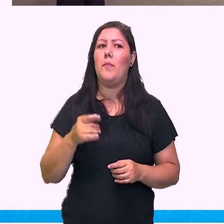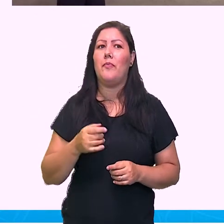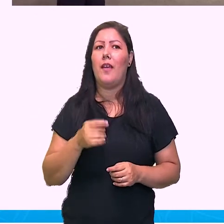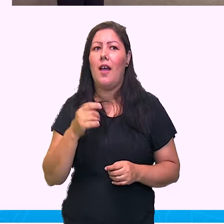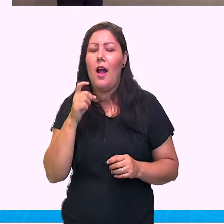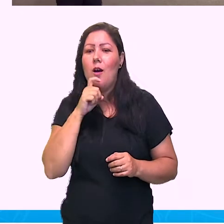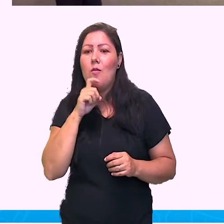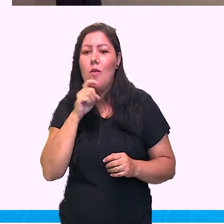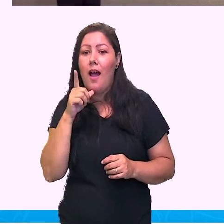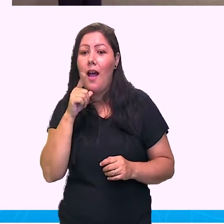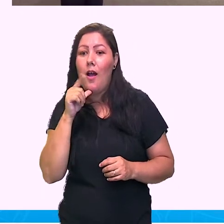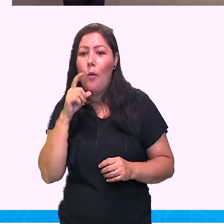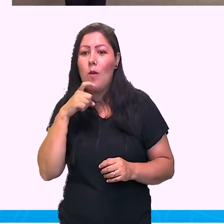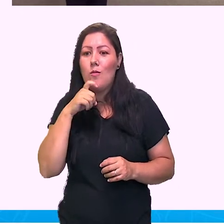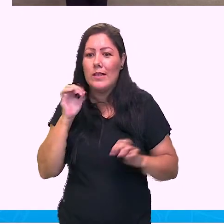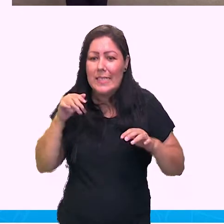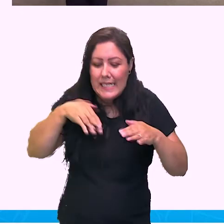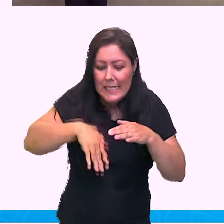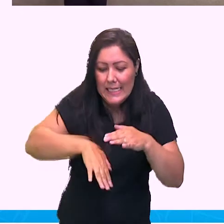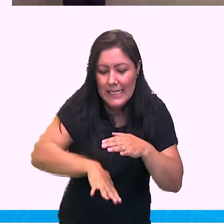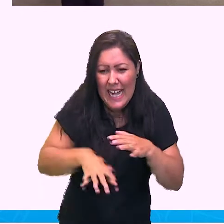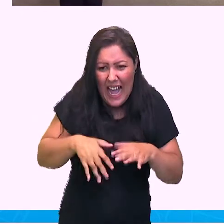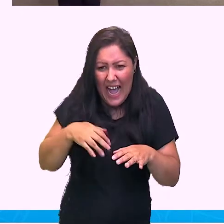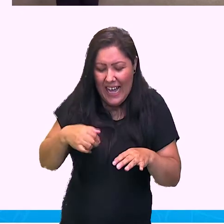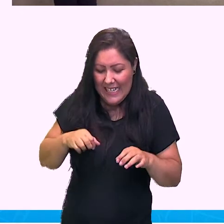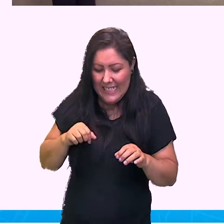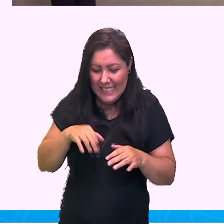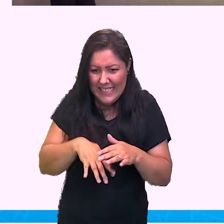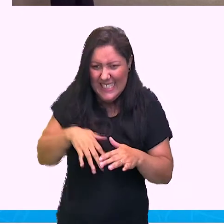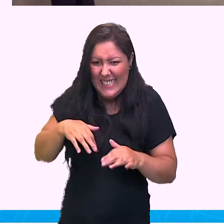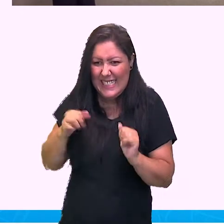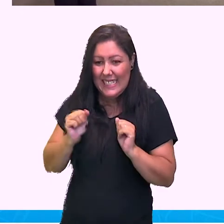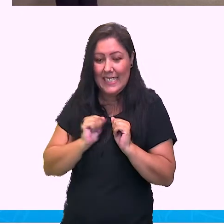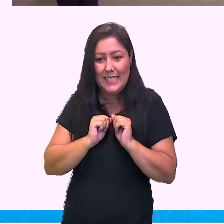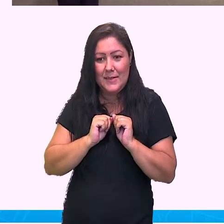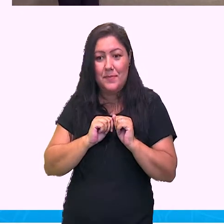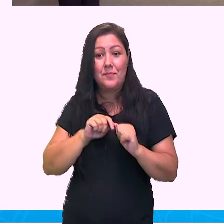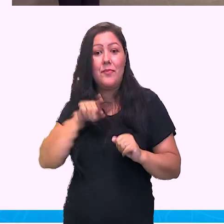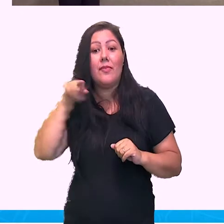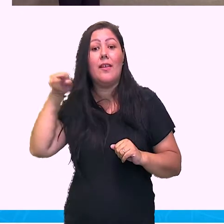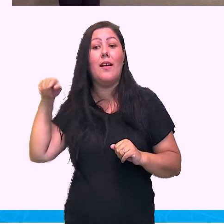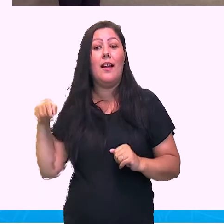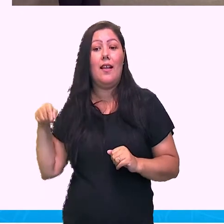sua característica, a sua beleza, a sua atração.